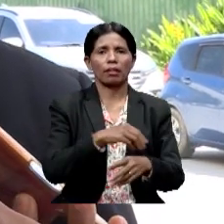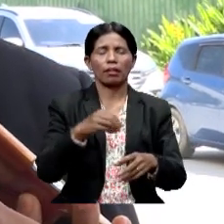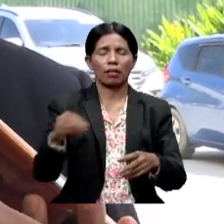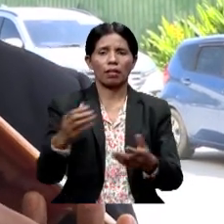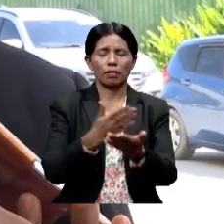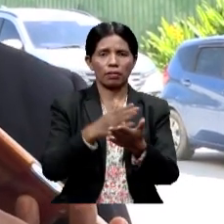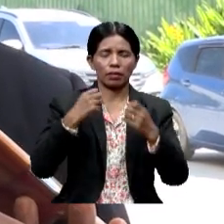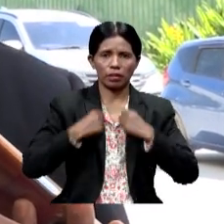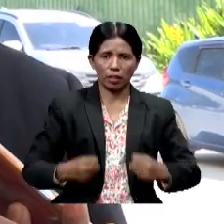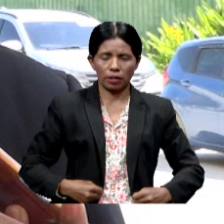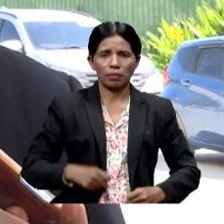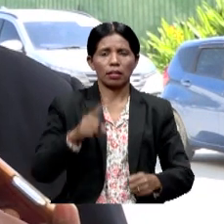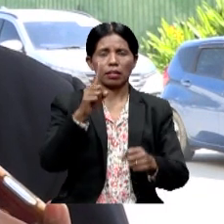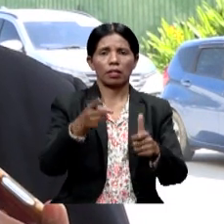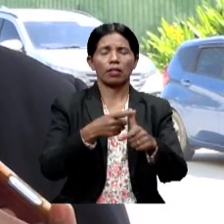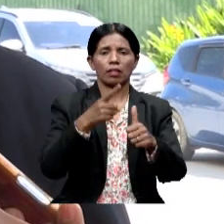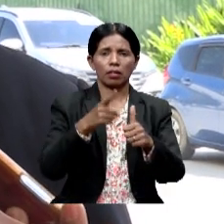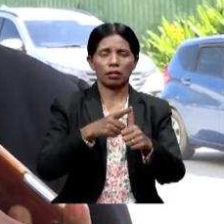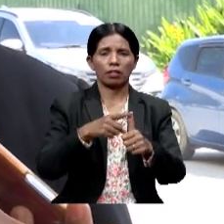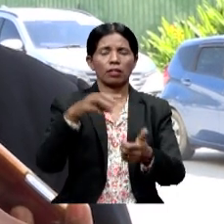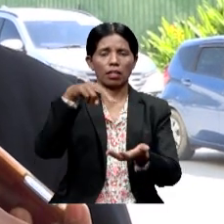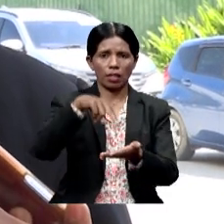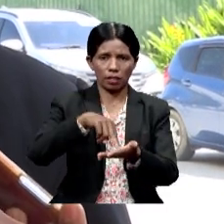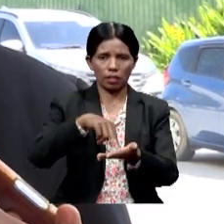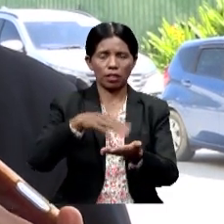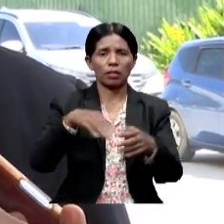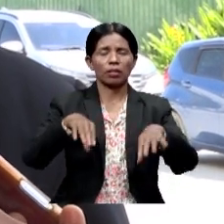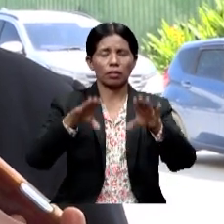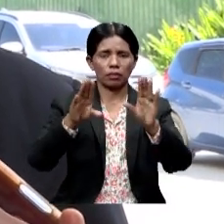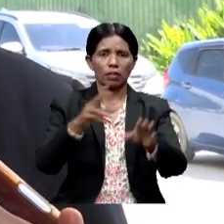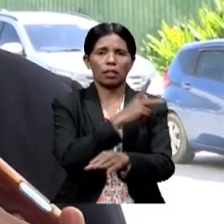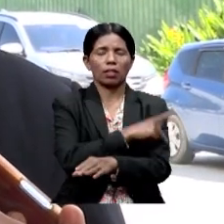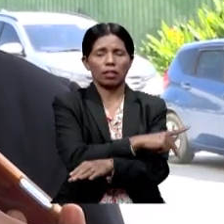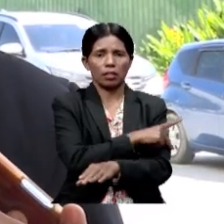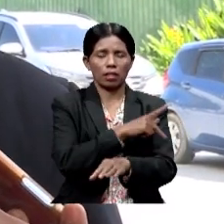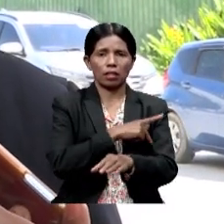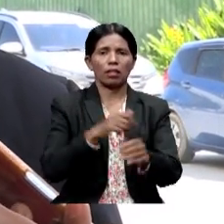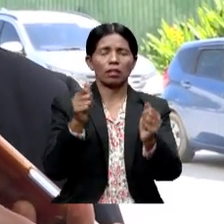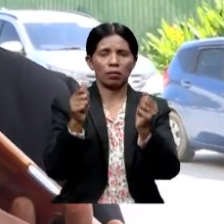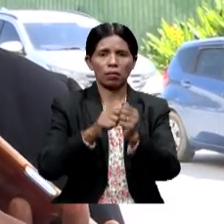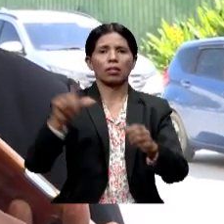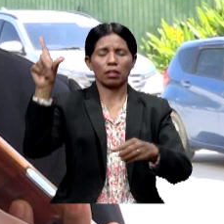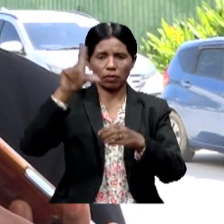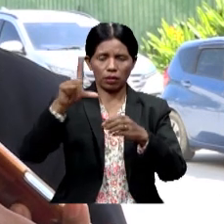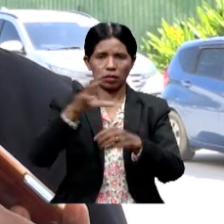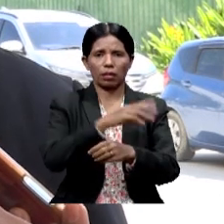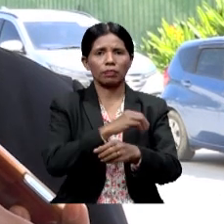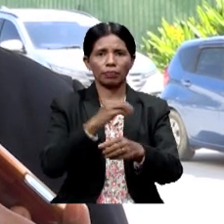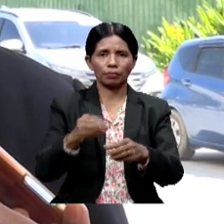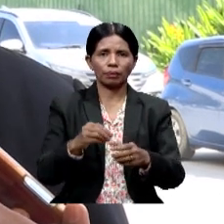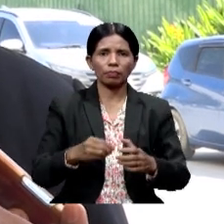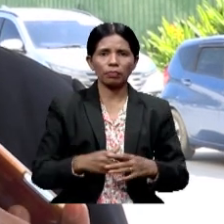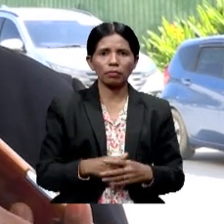Fahreba, e da autorização para estabelecimento policlínica ambulatório, policlínica